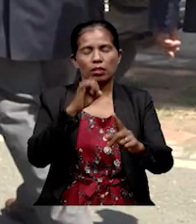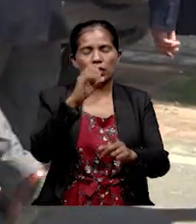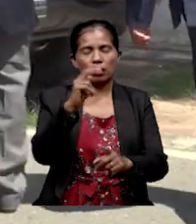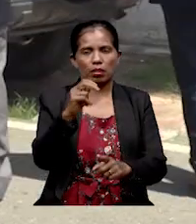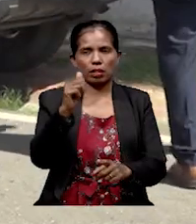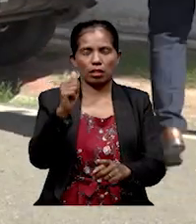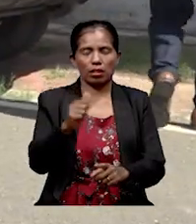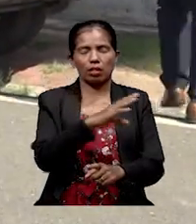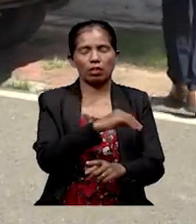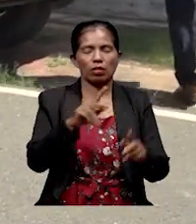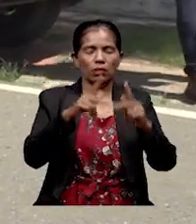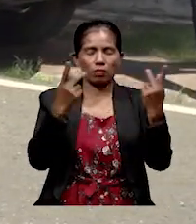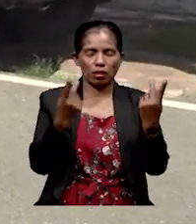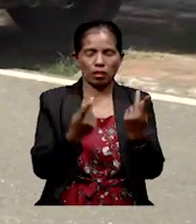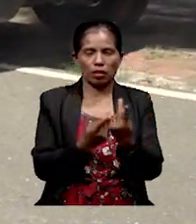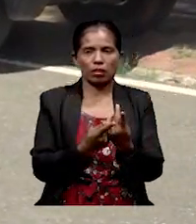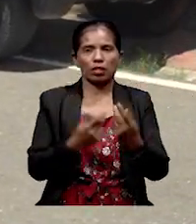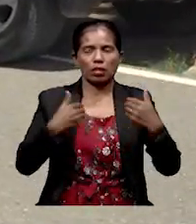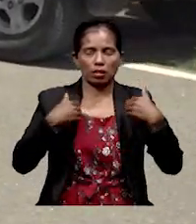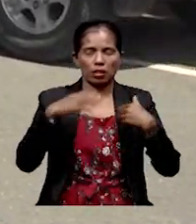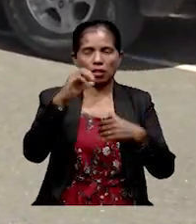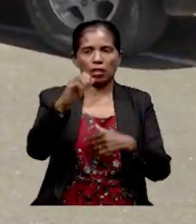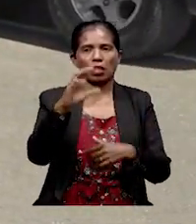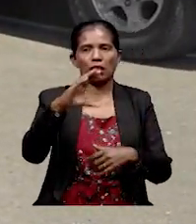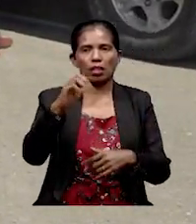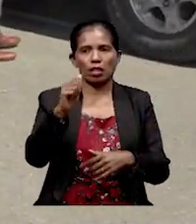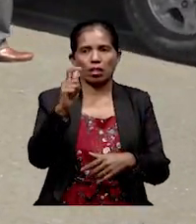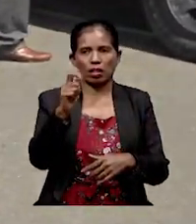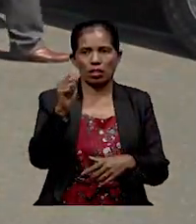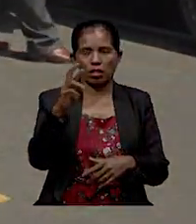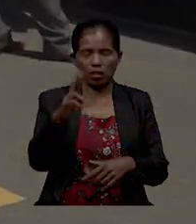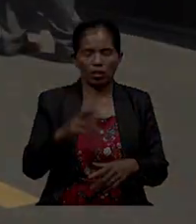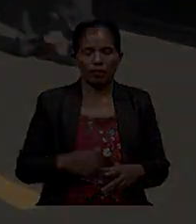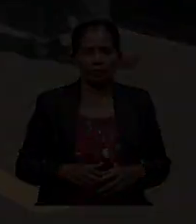Group no companhia Jones Global em Qatar. Agustín da Costa, Ziemén.